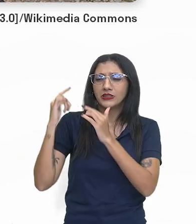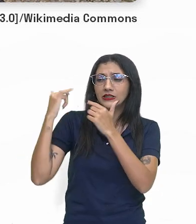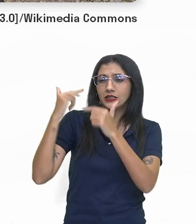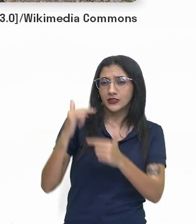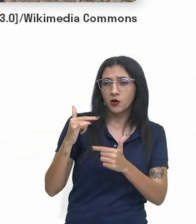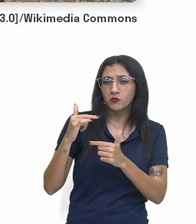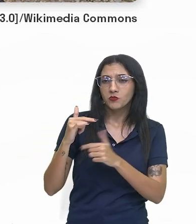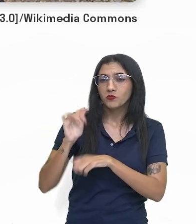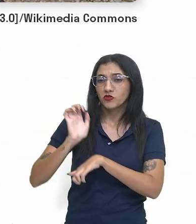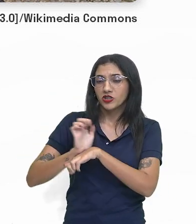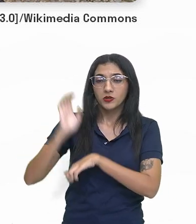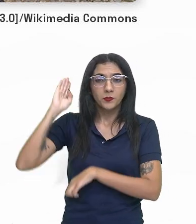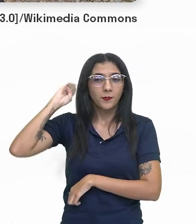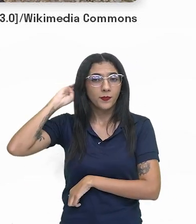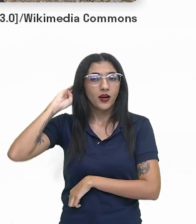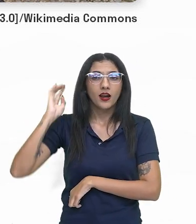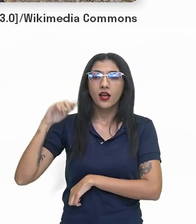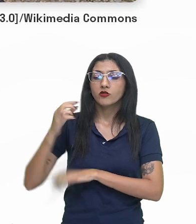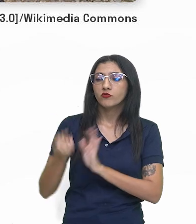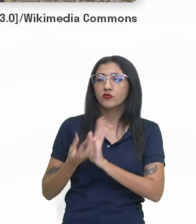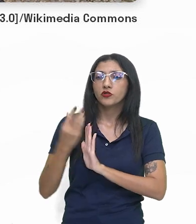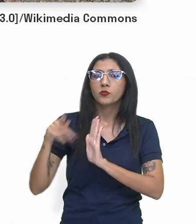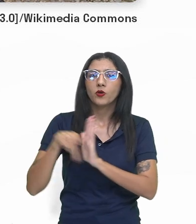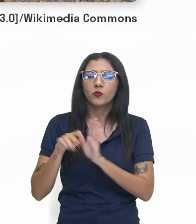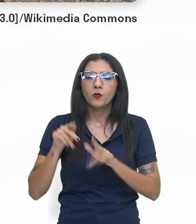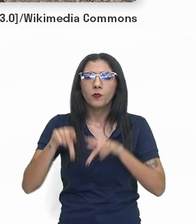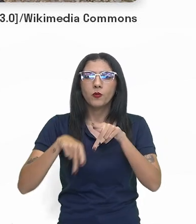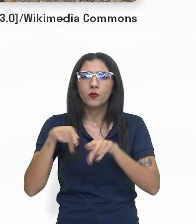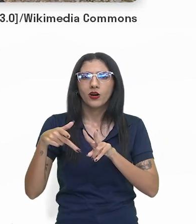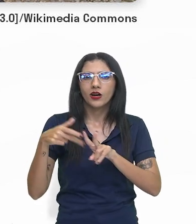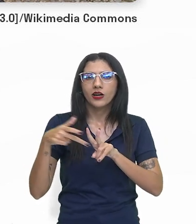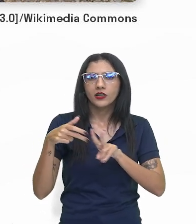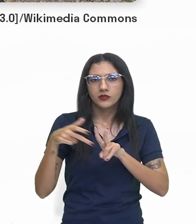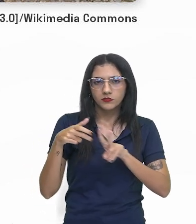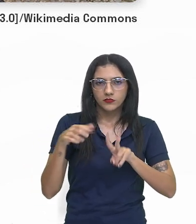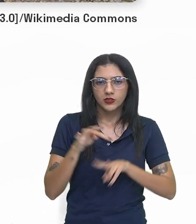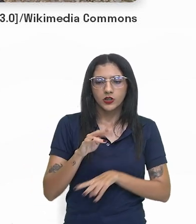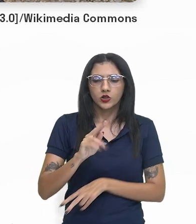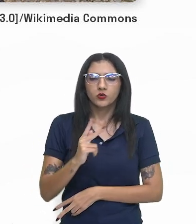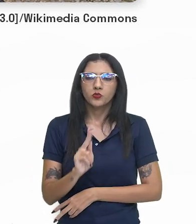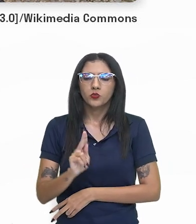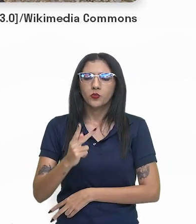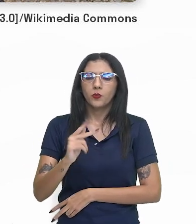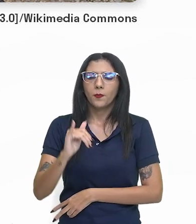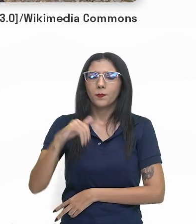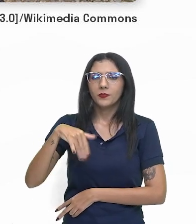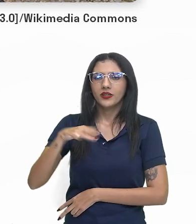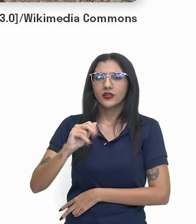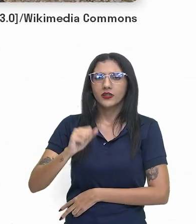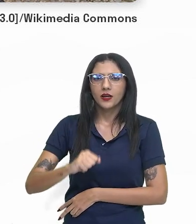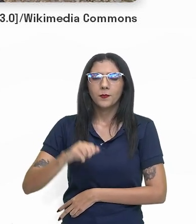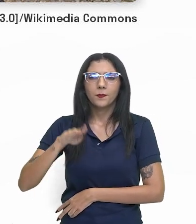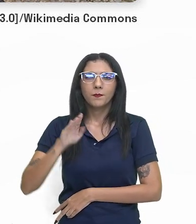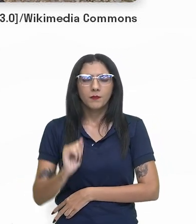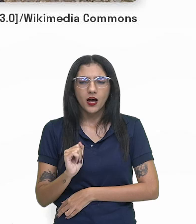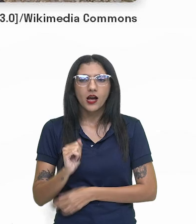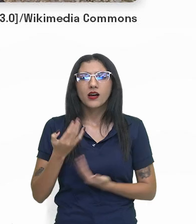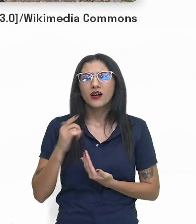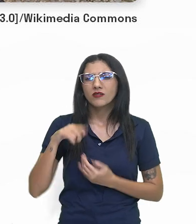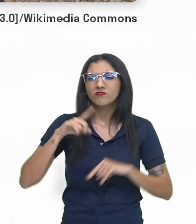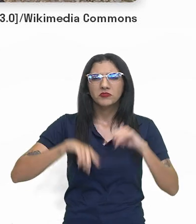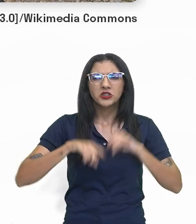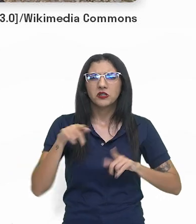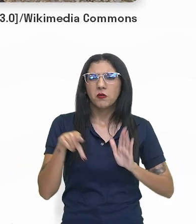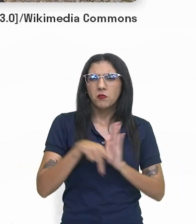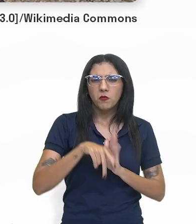e foi criada pelos índios tupinambás. Palavra em tupi refere-se ao tambor indígena feito de tronco